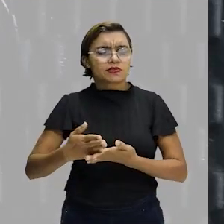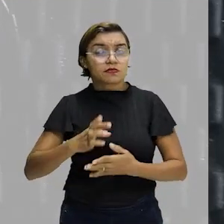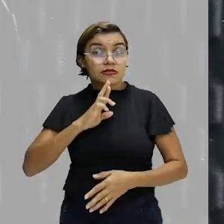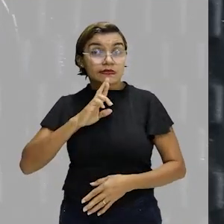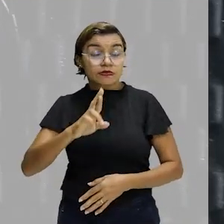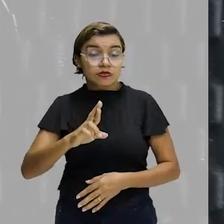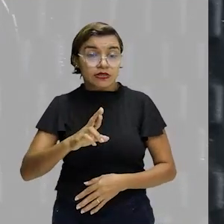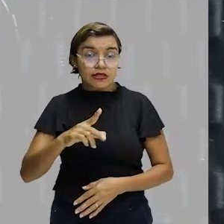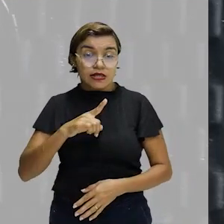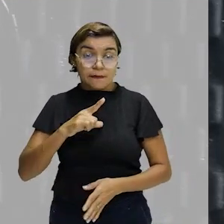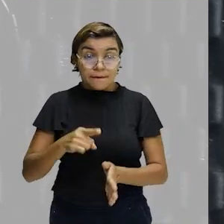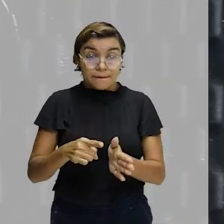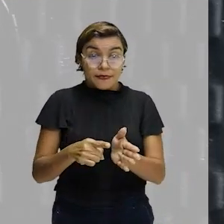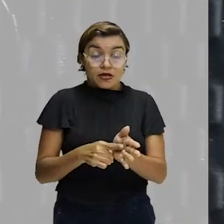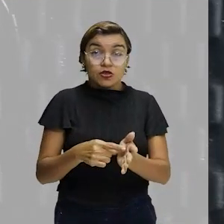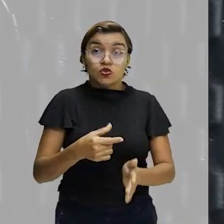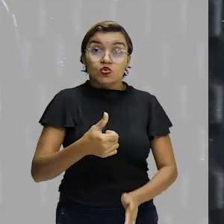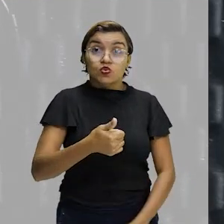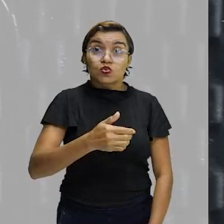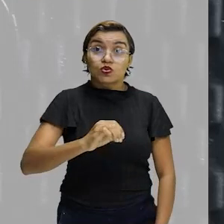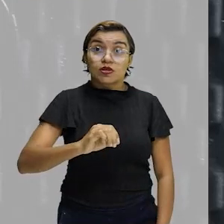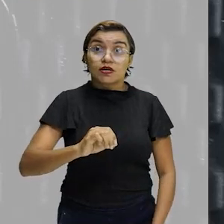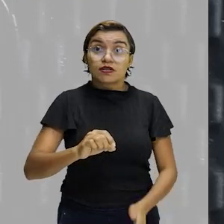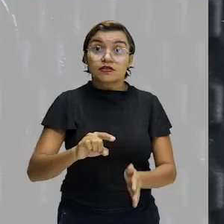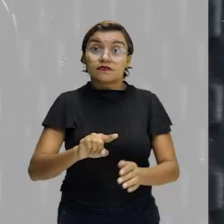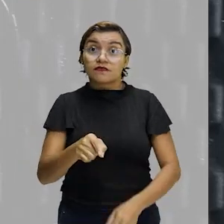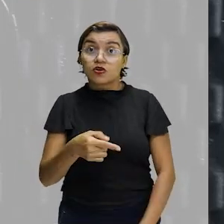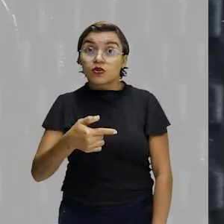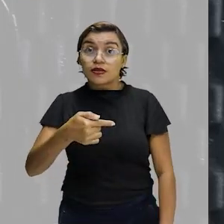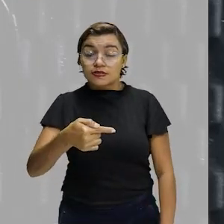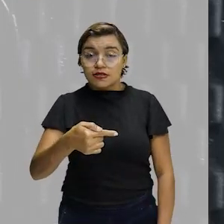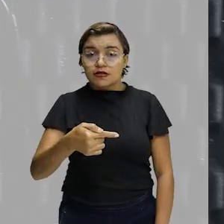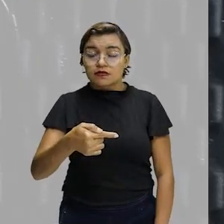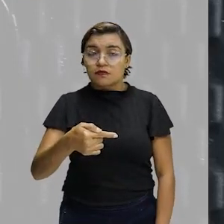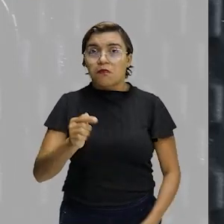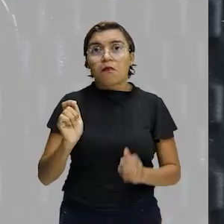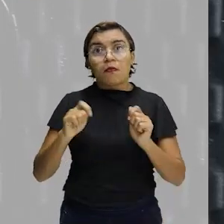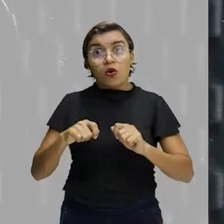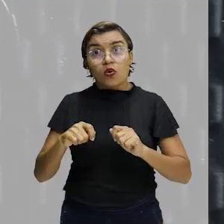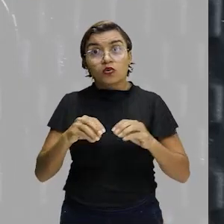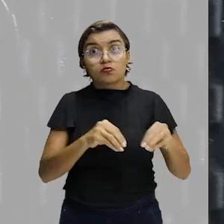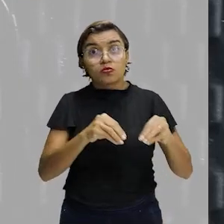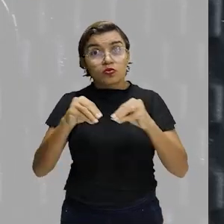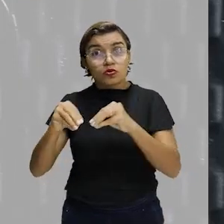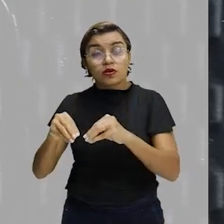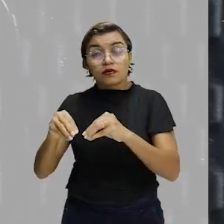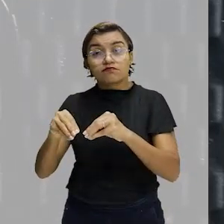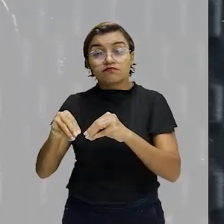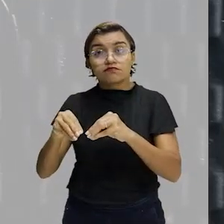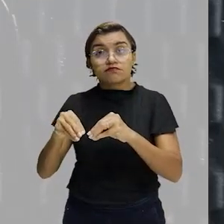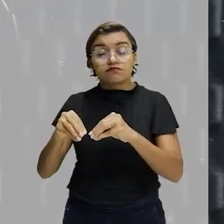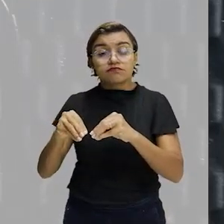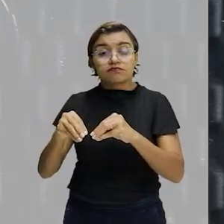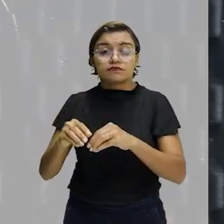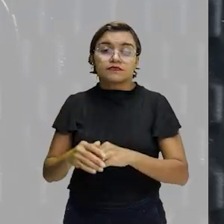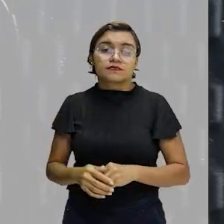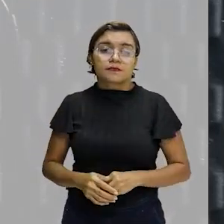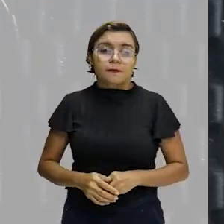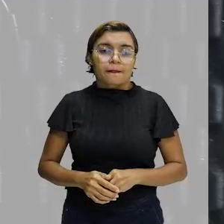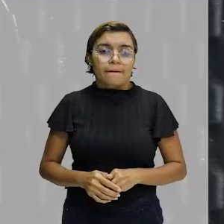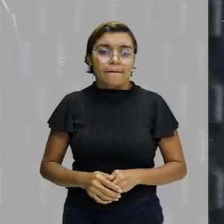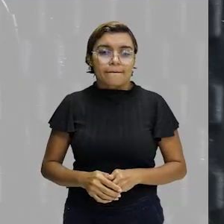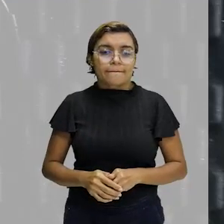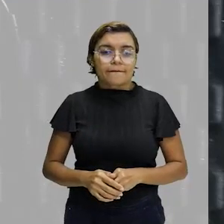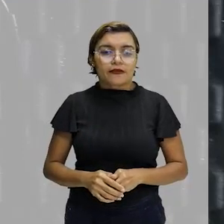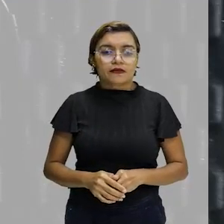olho para esse menos 10,7 e já penso, ele pode mudar de membro. Mudou de membro, mudou de sinal. Então, olha como